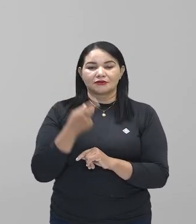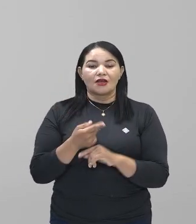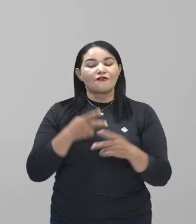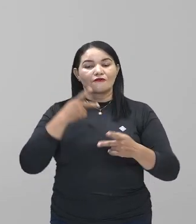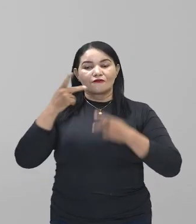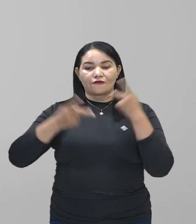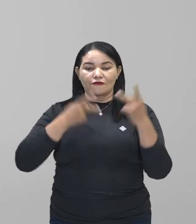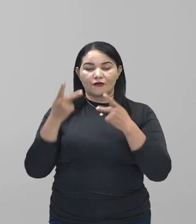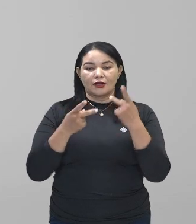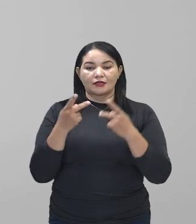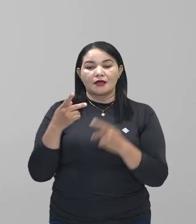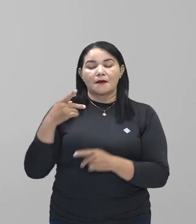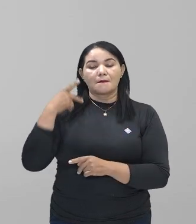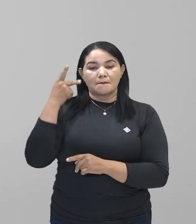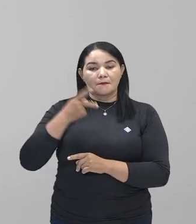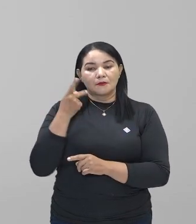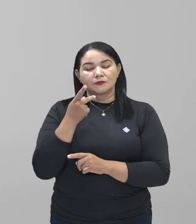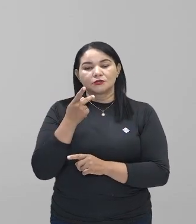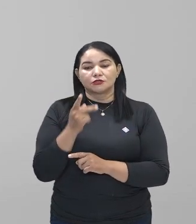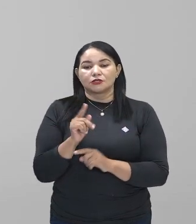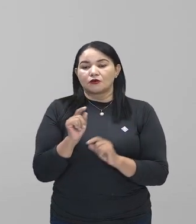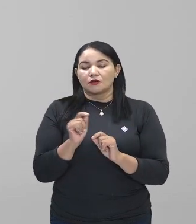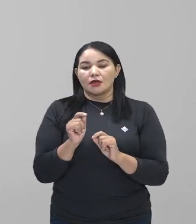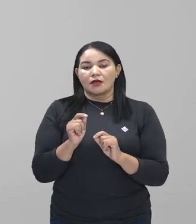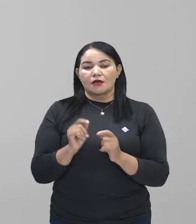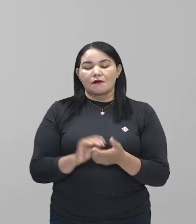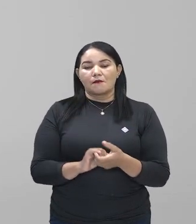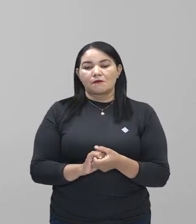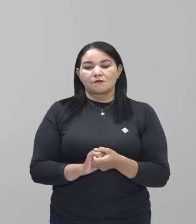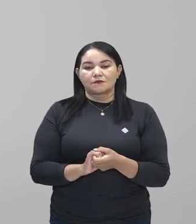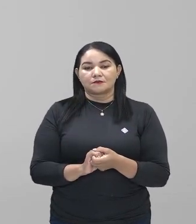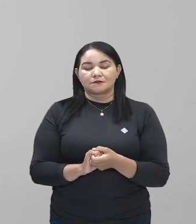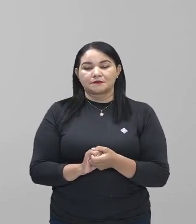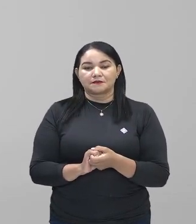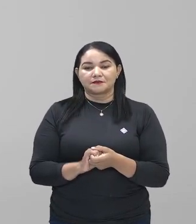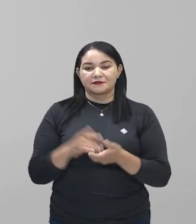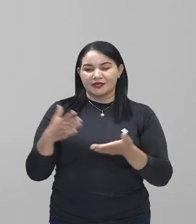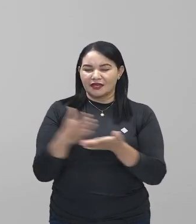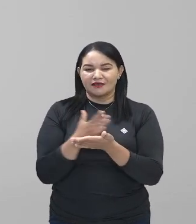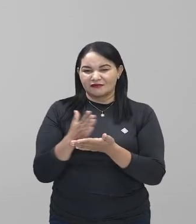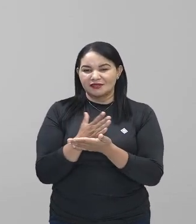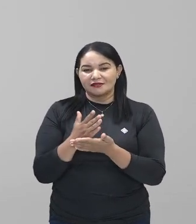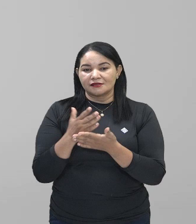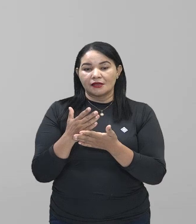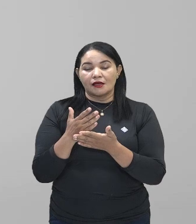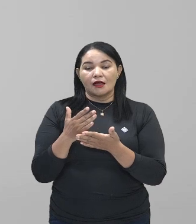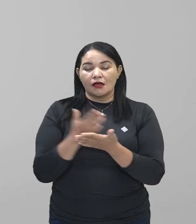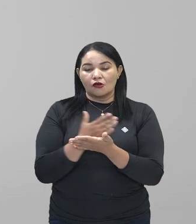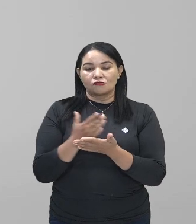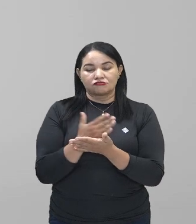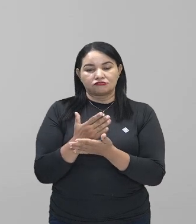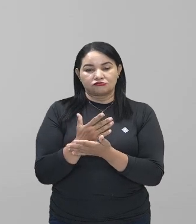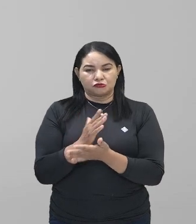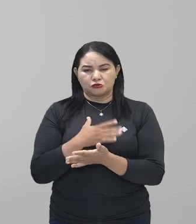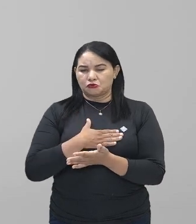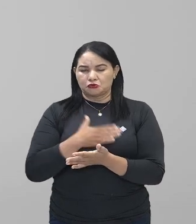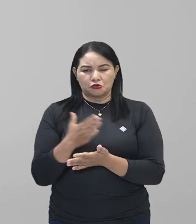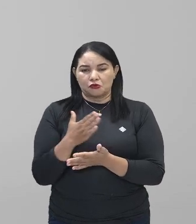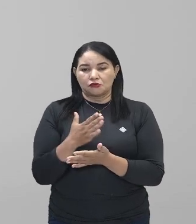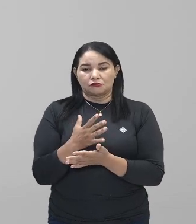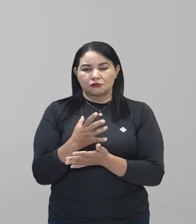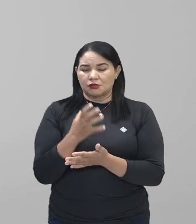político, de política, muitas vezes as pessoas não gostam, têm raiva,